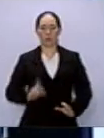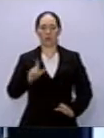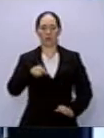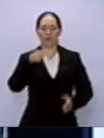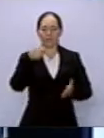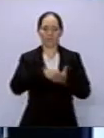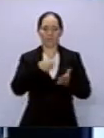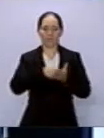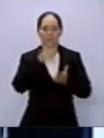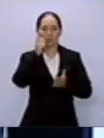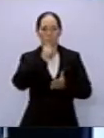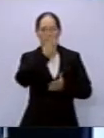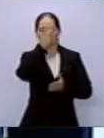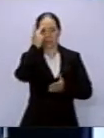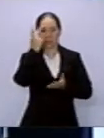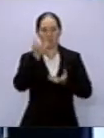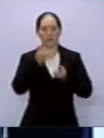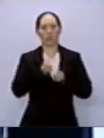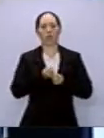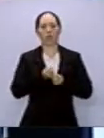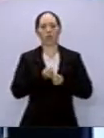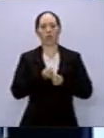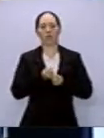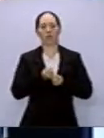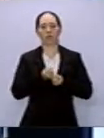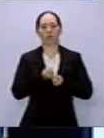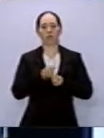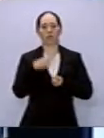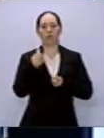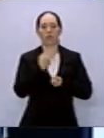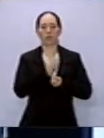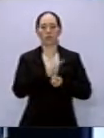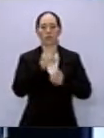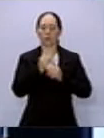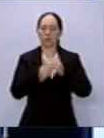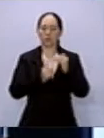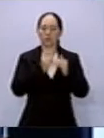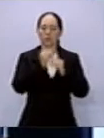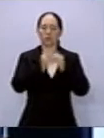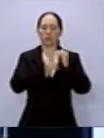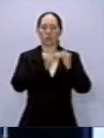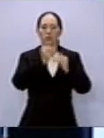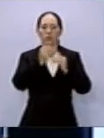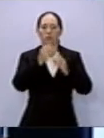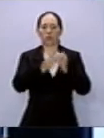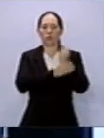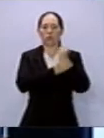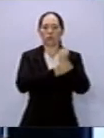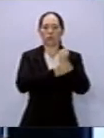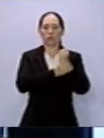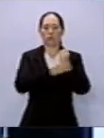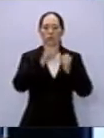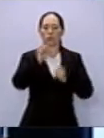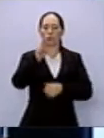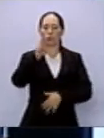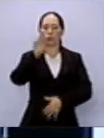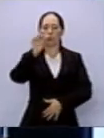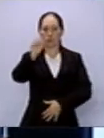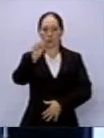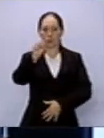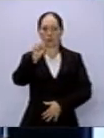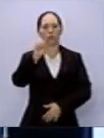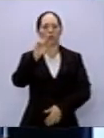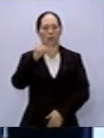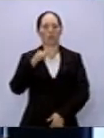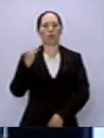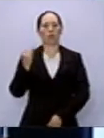efetivamente conquistado pelas pessoas né Nós estamos num processo de fortalecimento do SUS que nós achamos